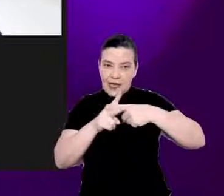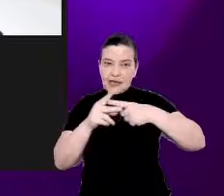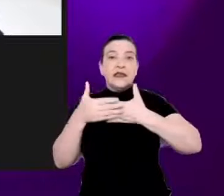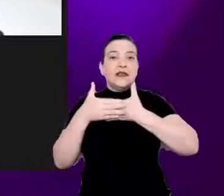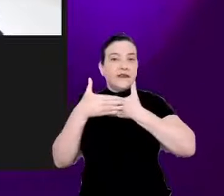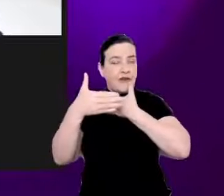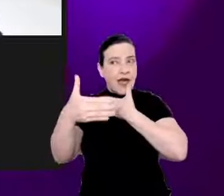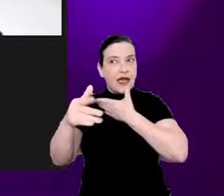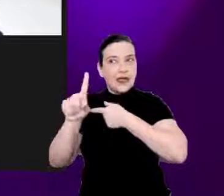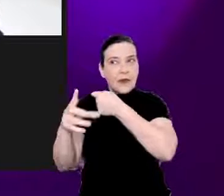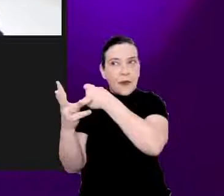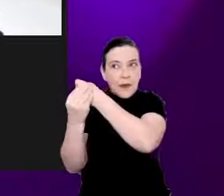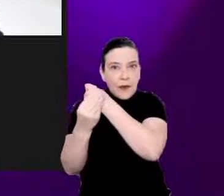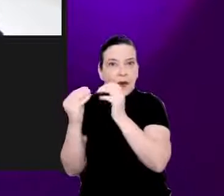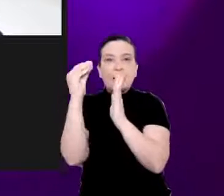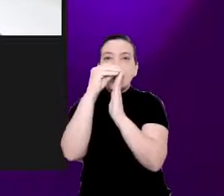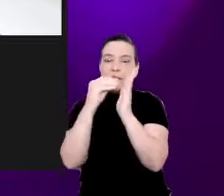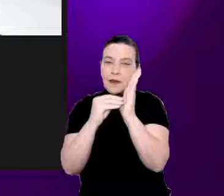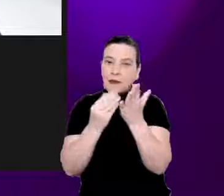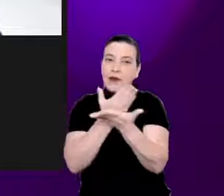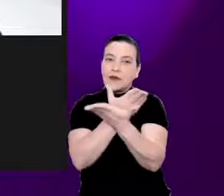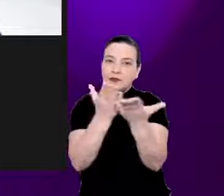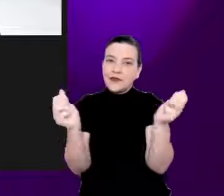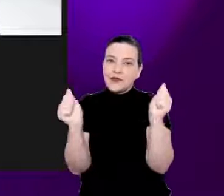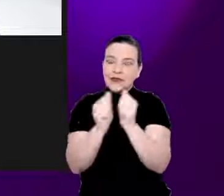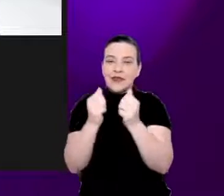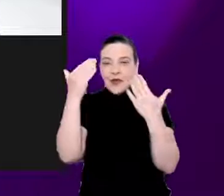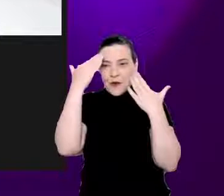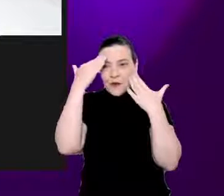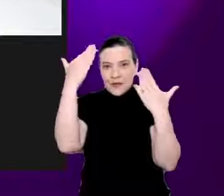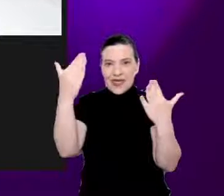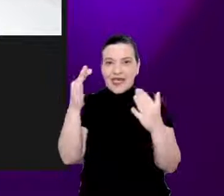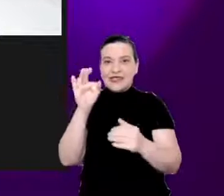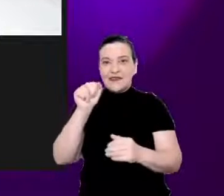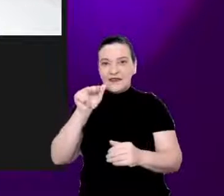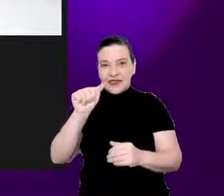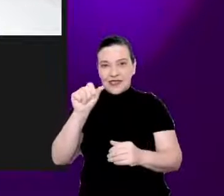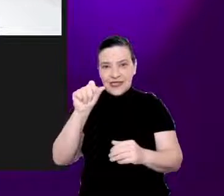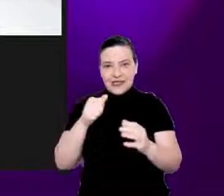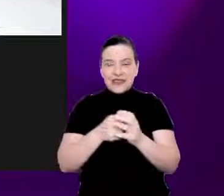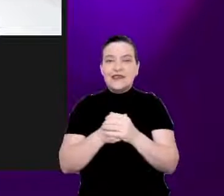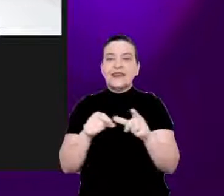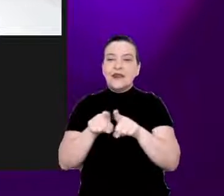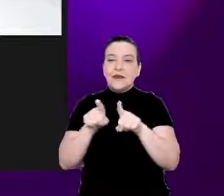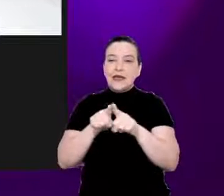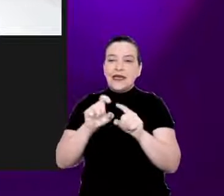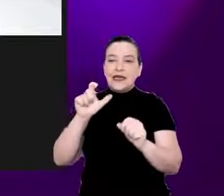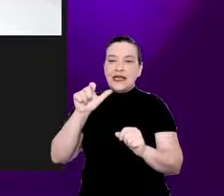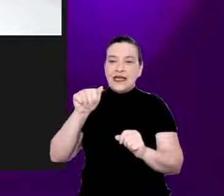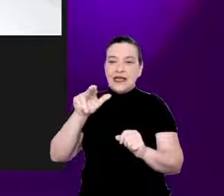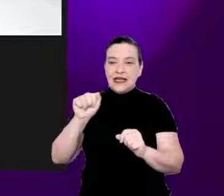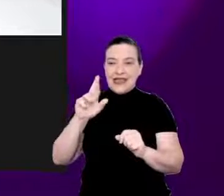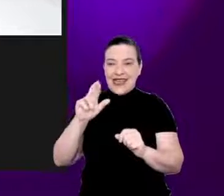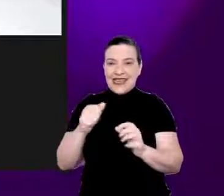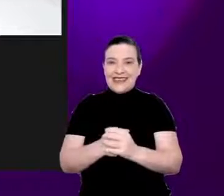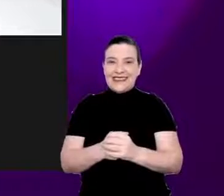dessas experiências com os nossos colegas. Muito obrigada, Fernando, obrigada, Helenara.